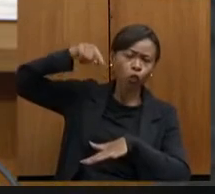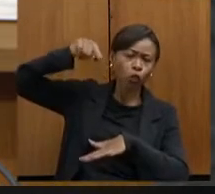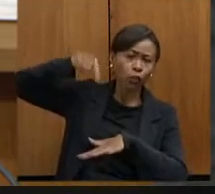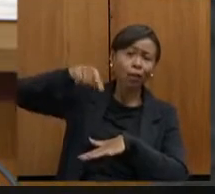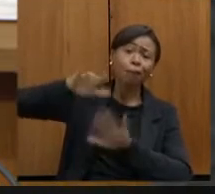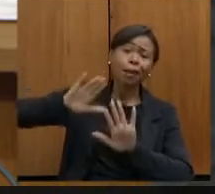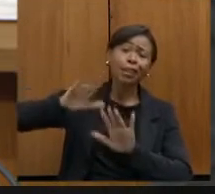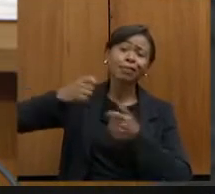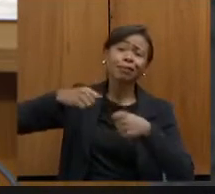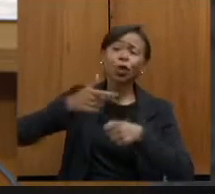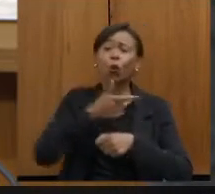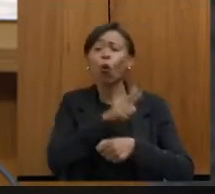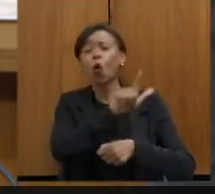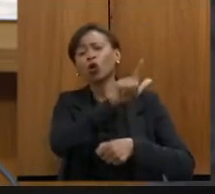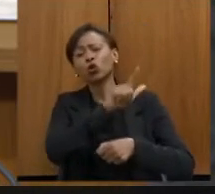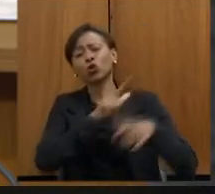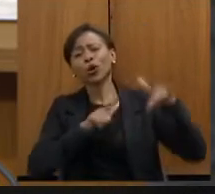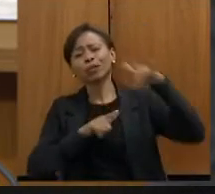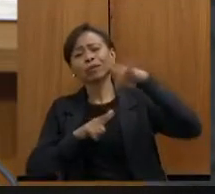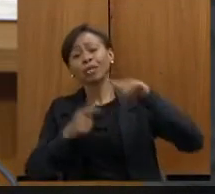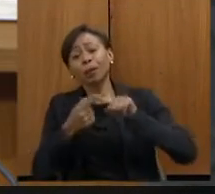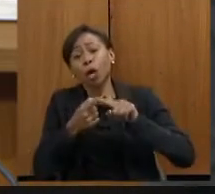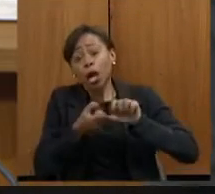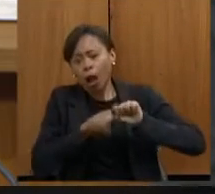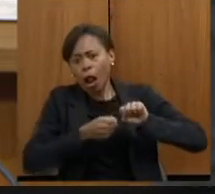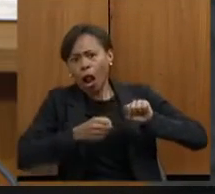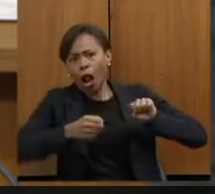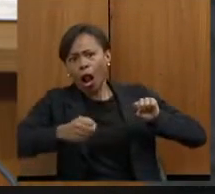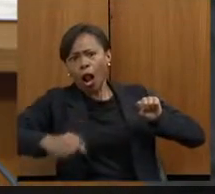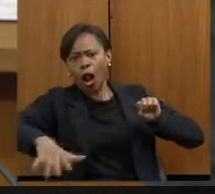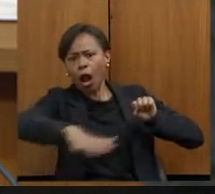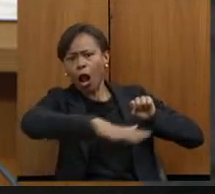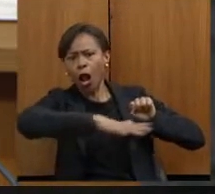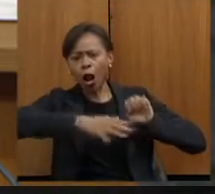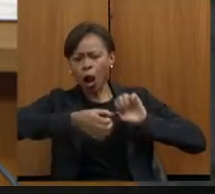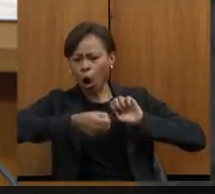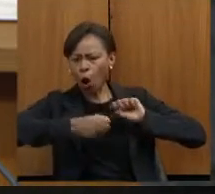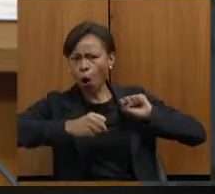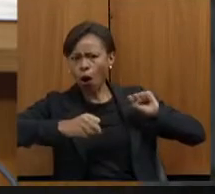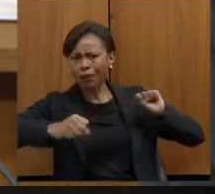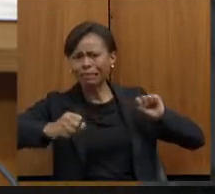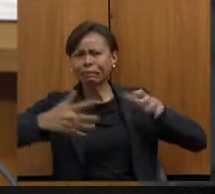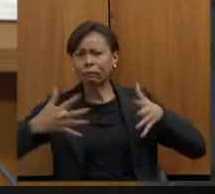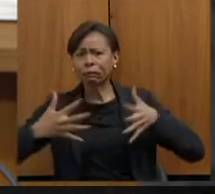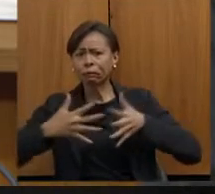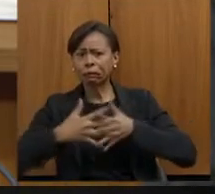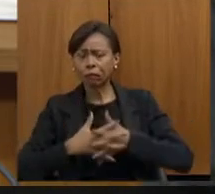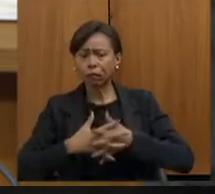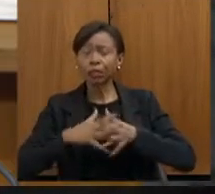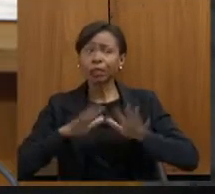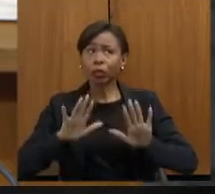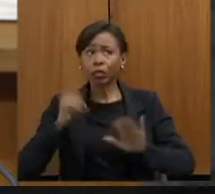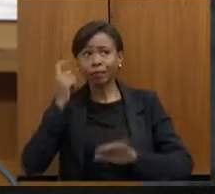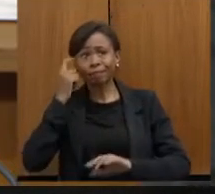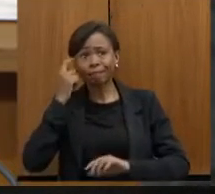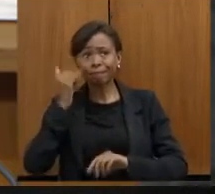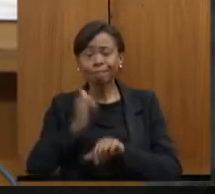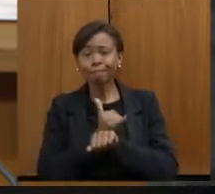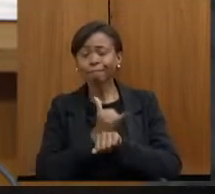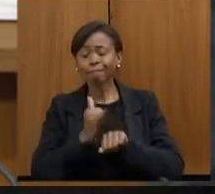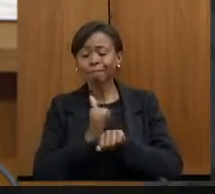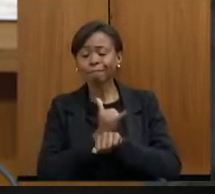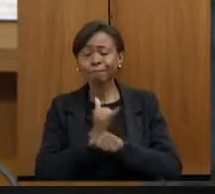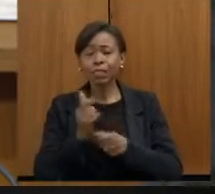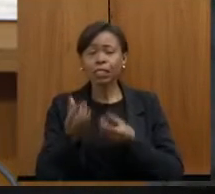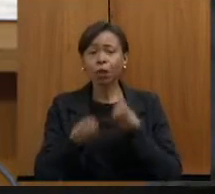outro equipamento, porque a área é muito grande, a topografia é complexa. Então, o que a gente viu da melhor forma da alocação do recurso, de